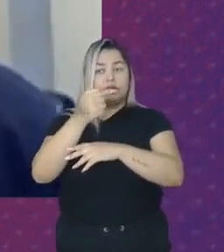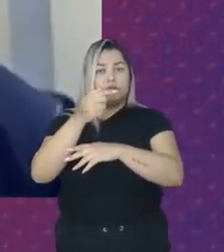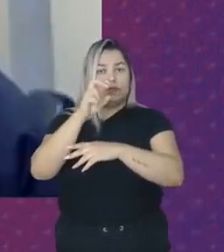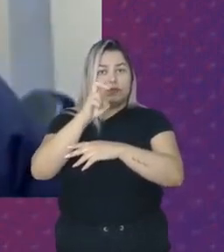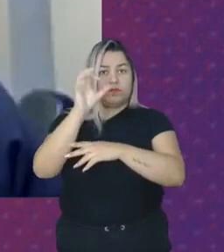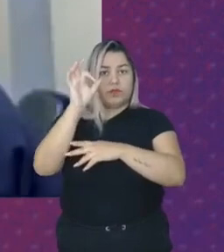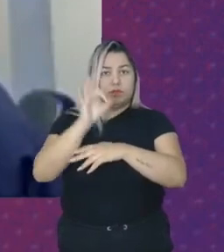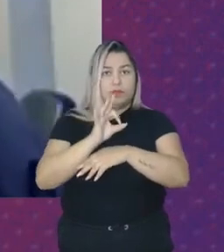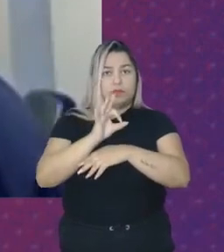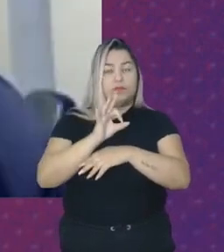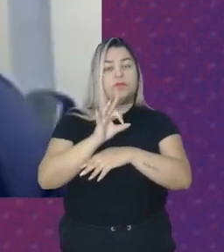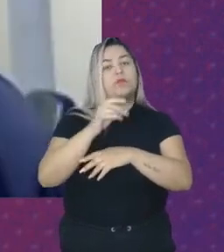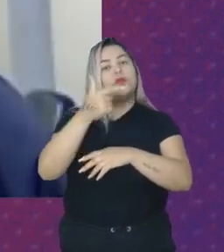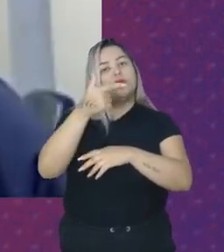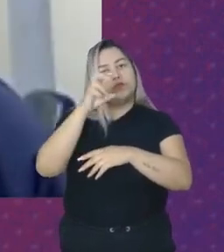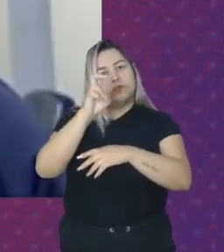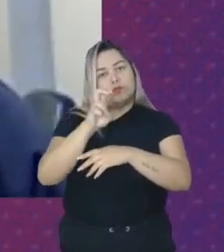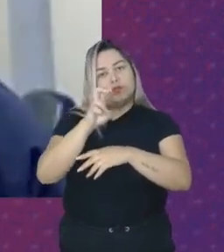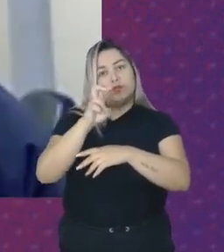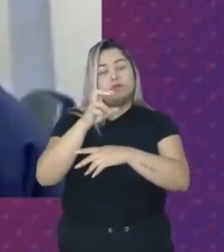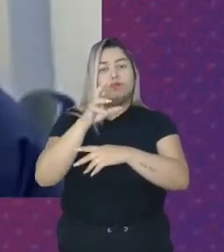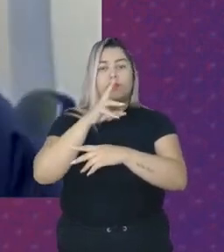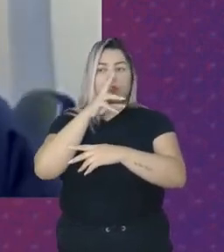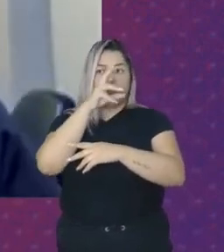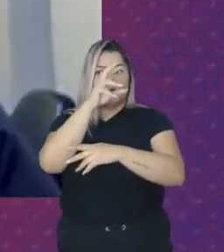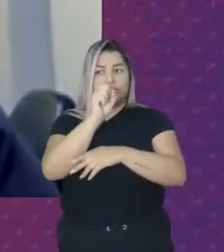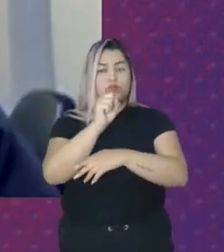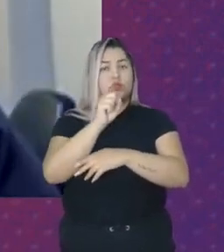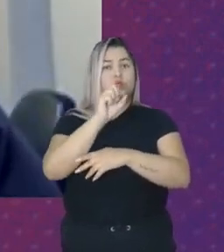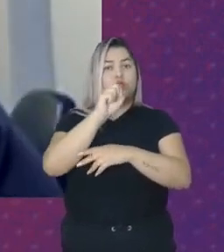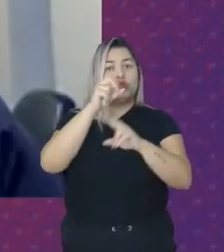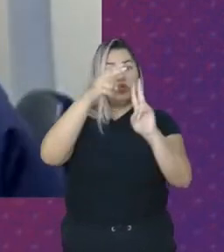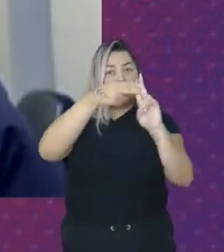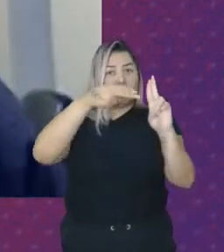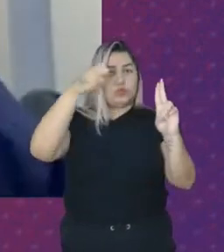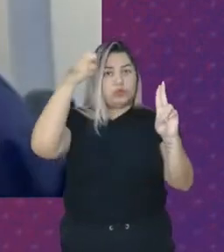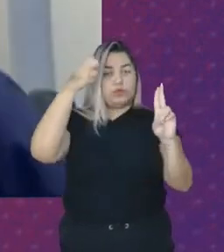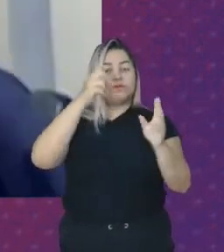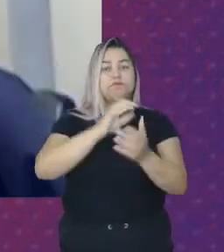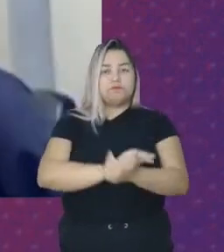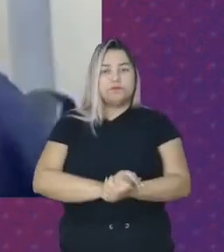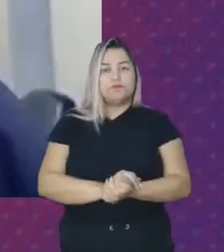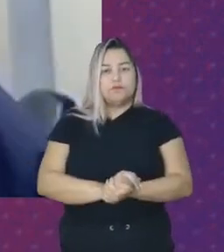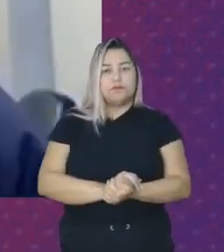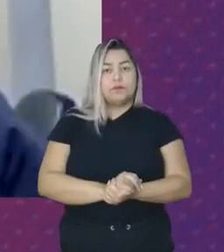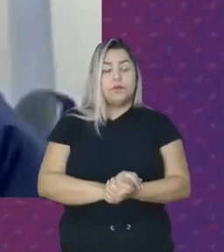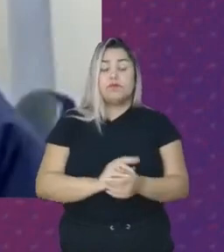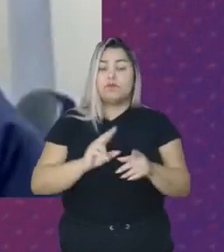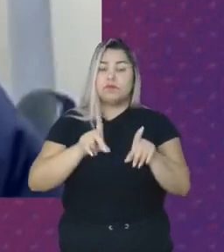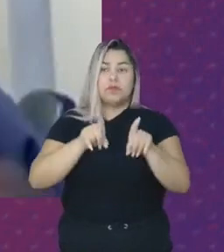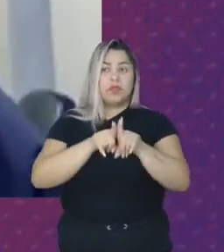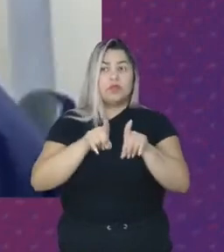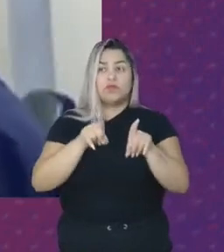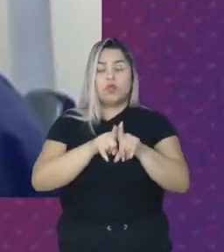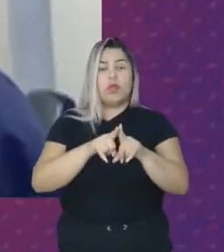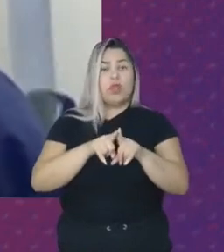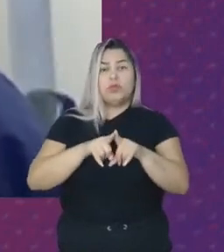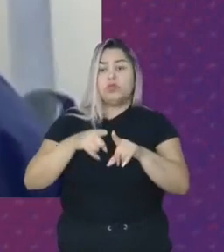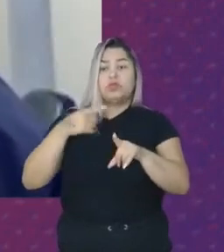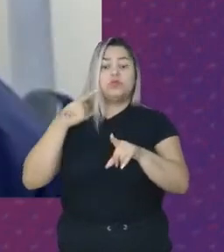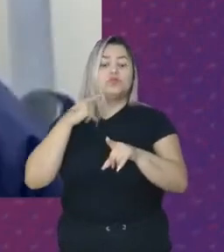para a educação, 25% para o fortalecimento do SUS. Isso também, né, foi jogado no